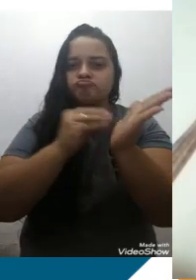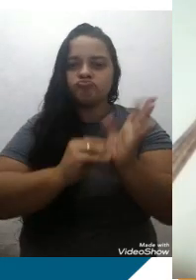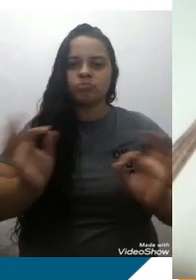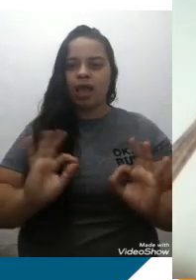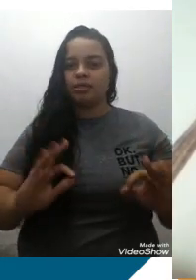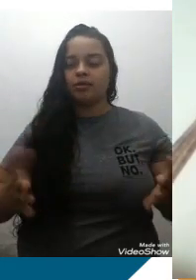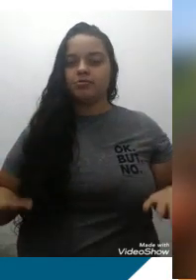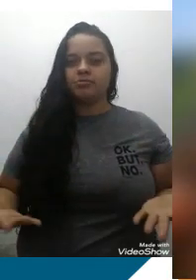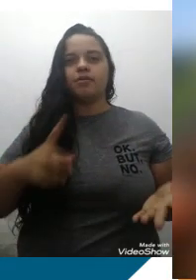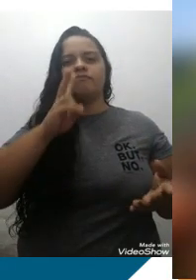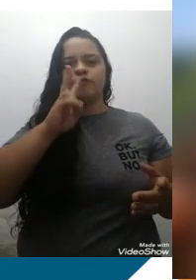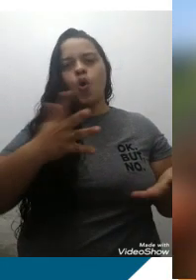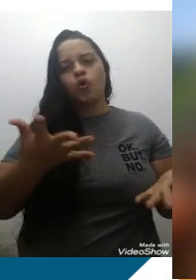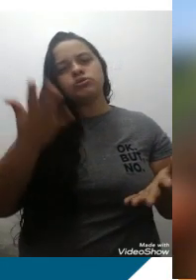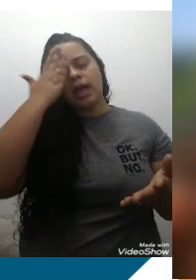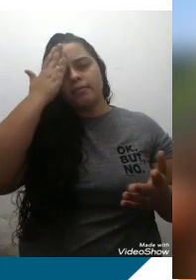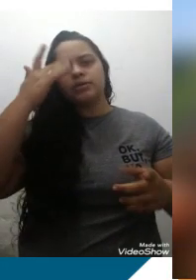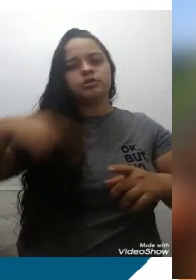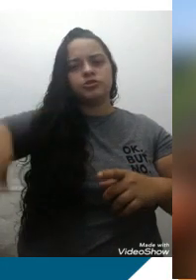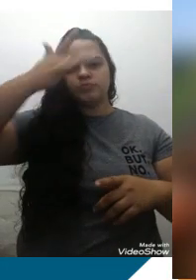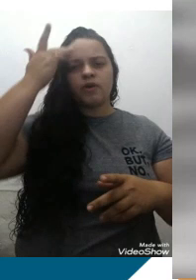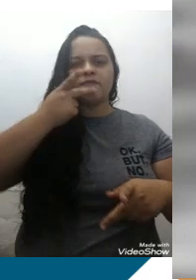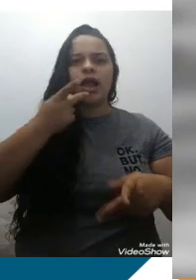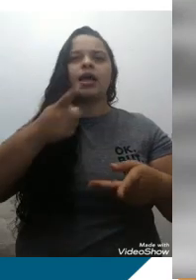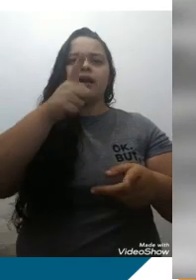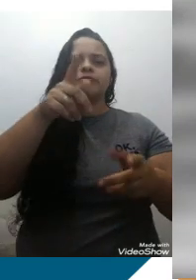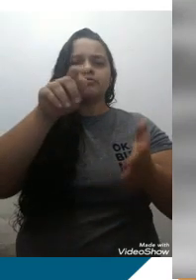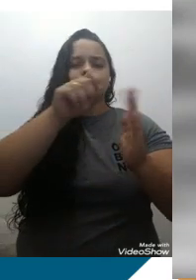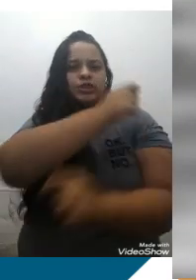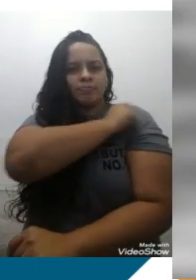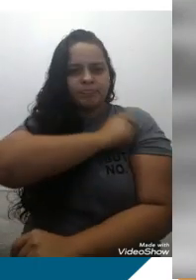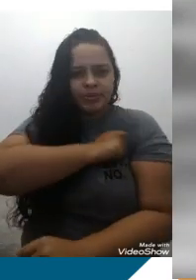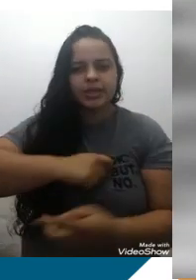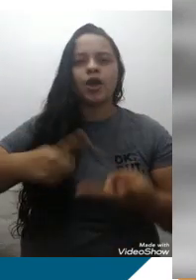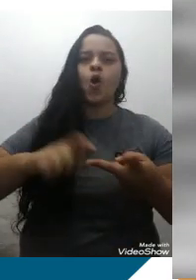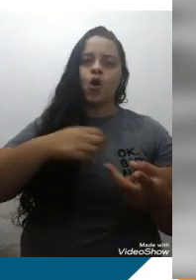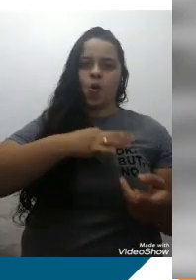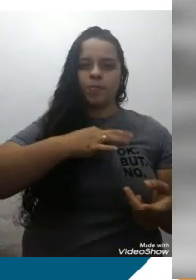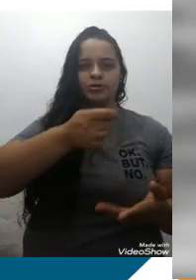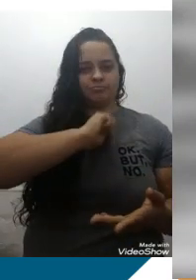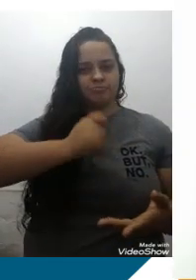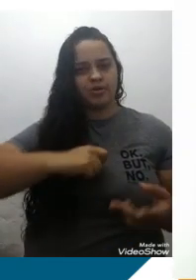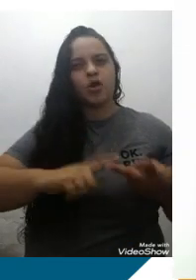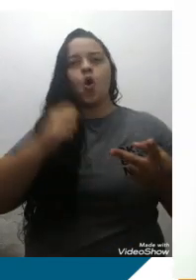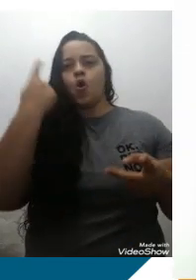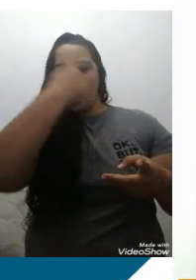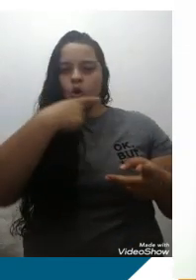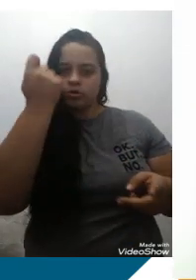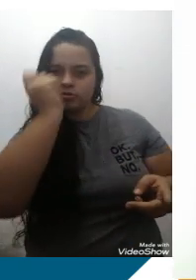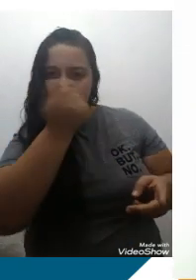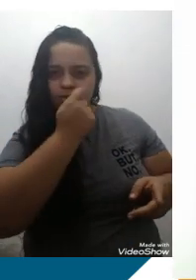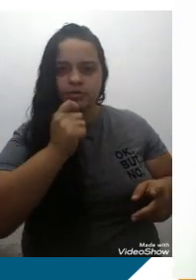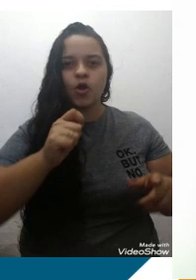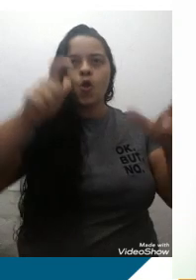em dia se fale que os grafismos, né, aqueles desenhos, seja em tecidos ou nas cerâmicas, ou mesmo nos